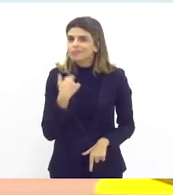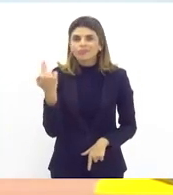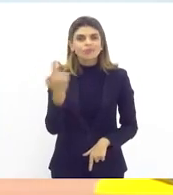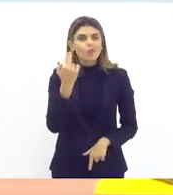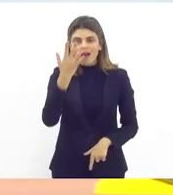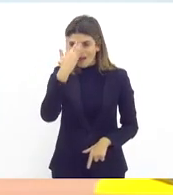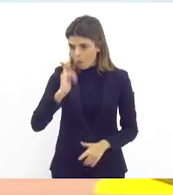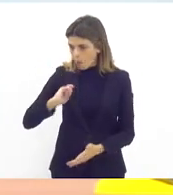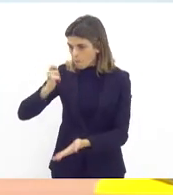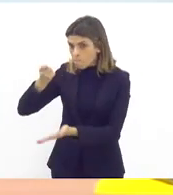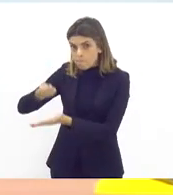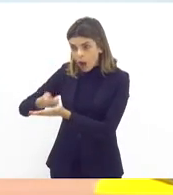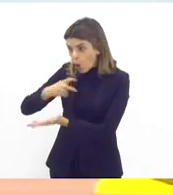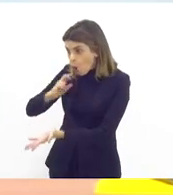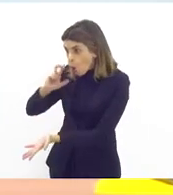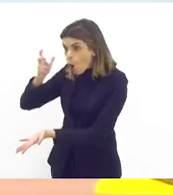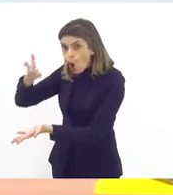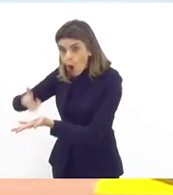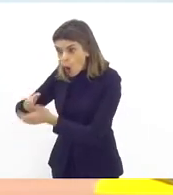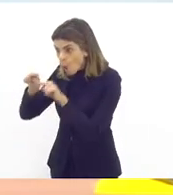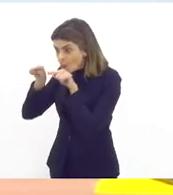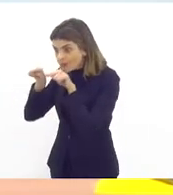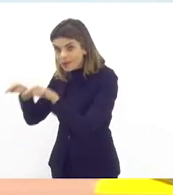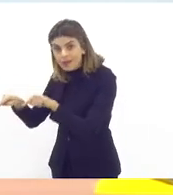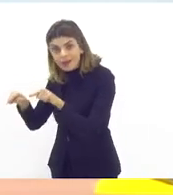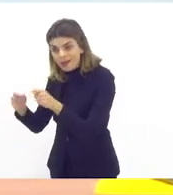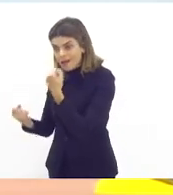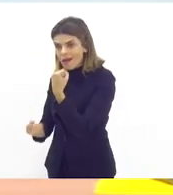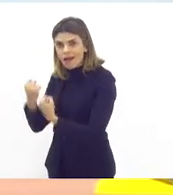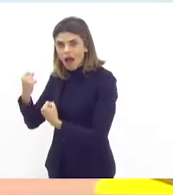uma tributação menor para um setor que tem que ser tributado, tem que, de fato,